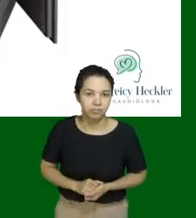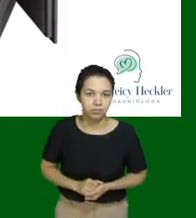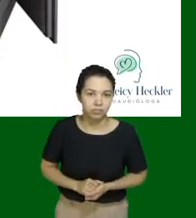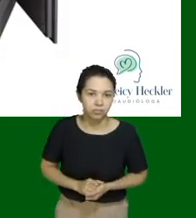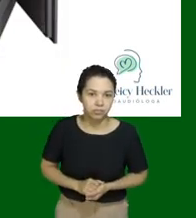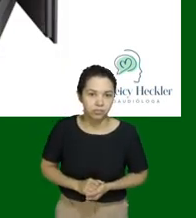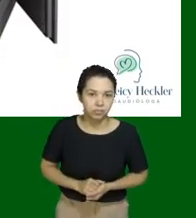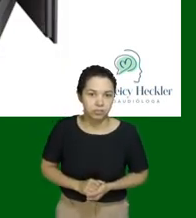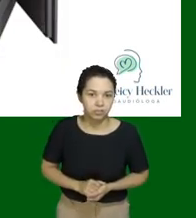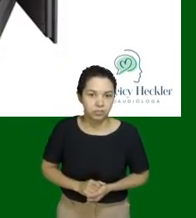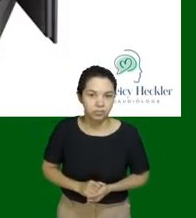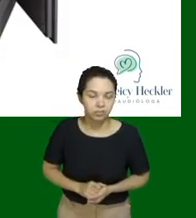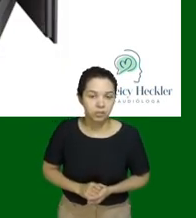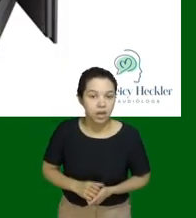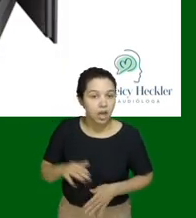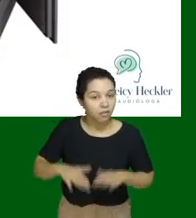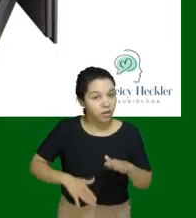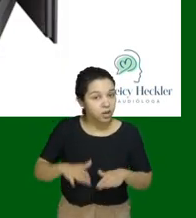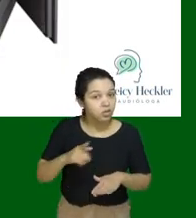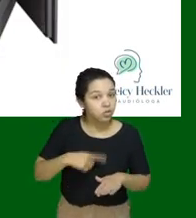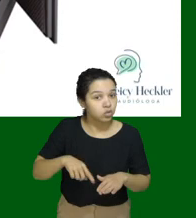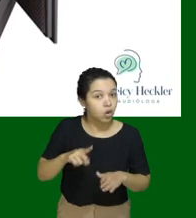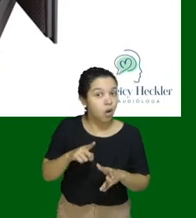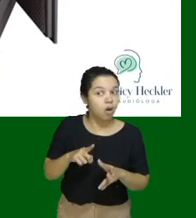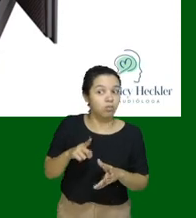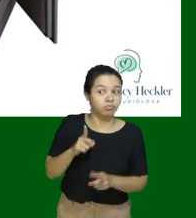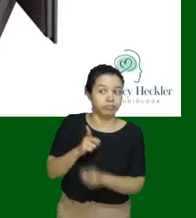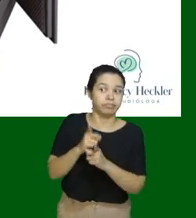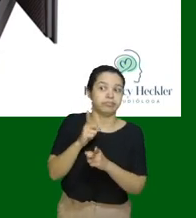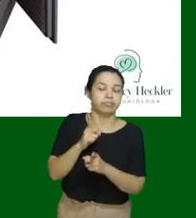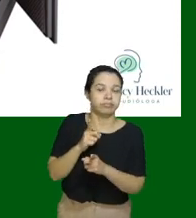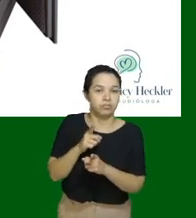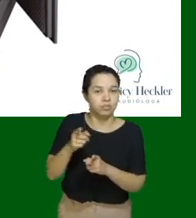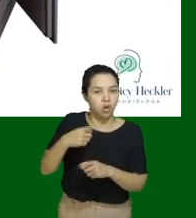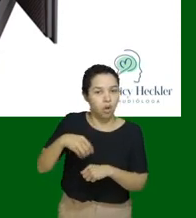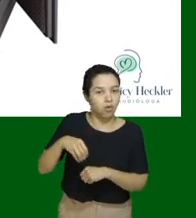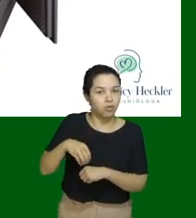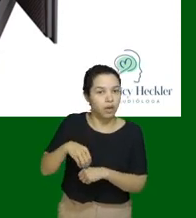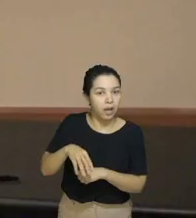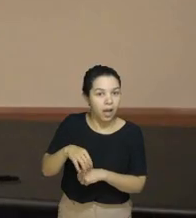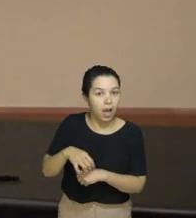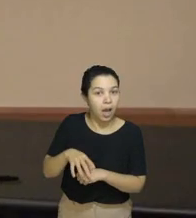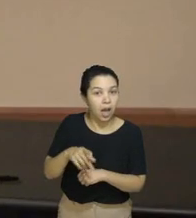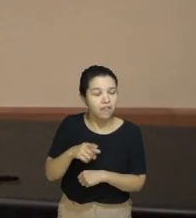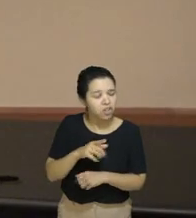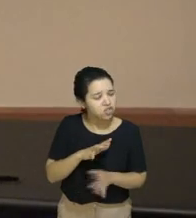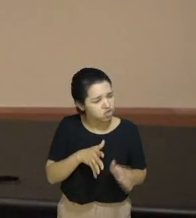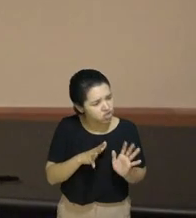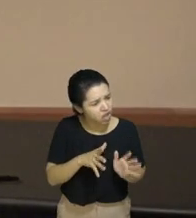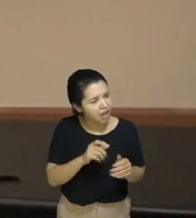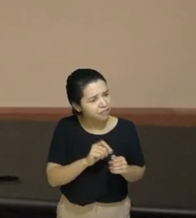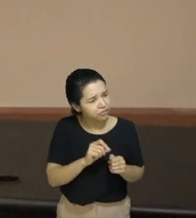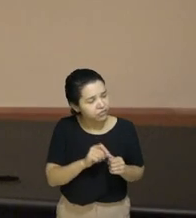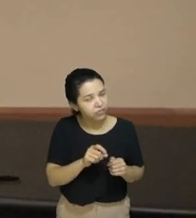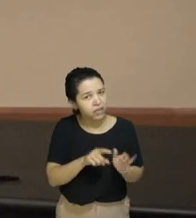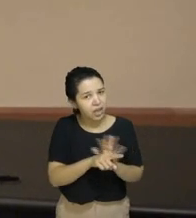E aí a gente às vezes se depara, né? Quando vai fazer um encaminhamento. Não, mas ele já fez exame